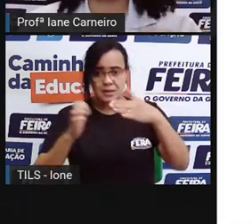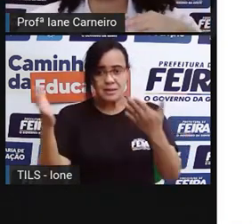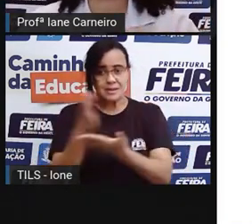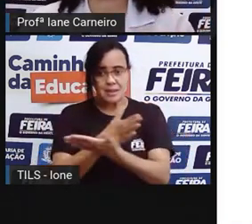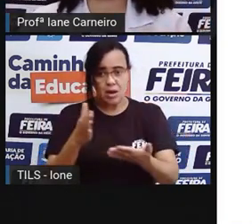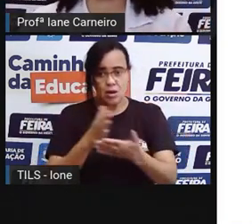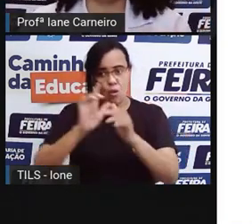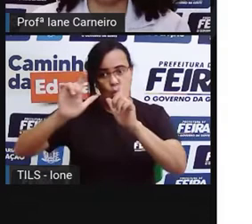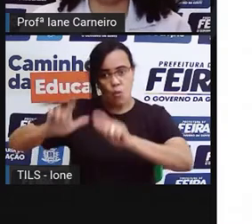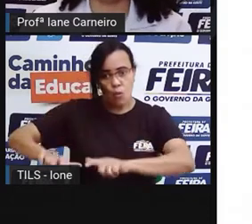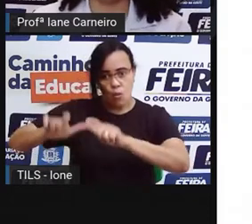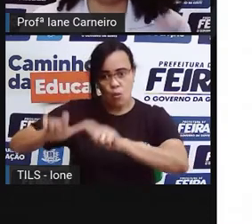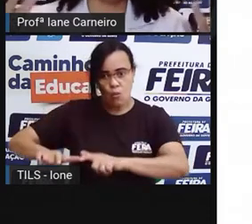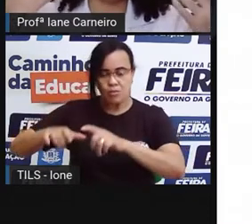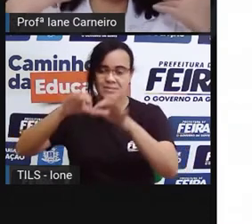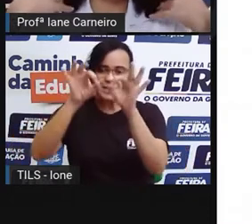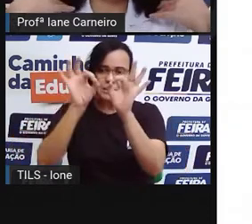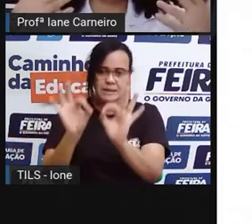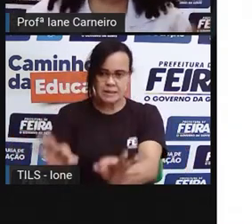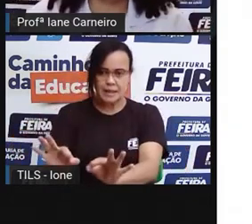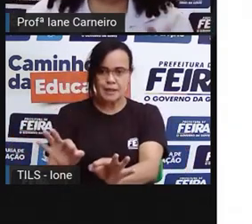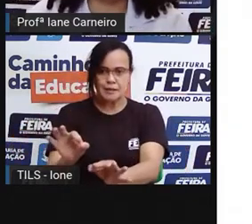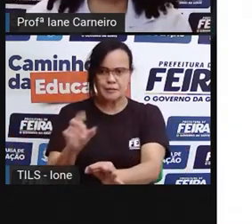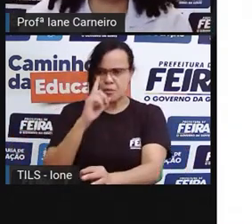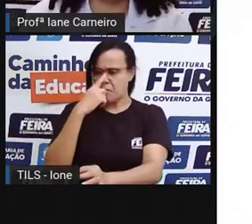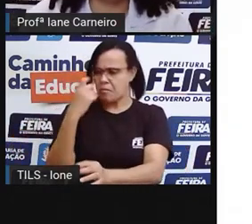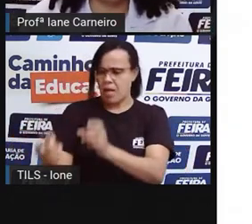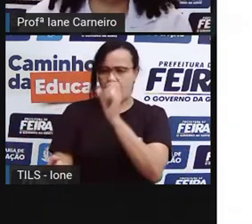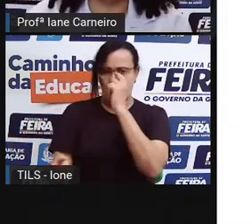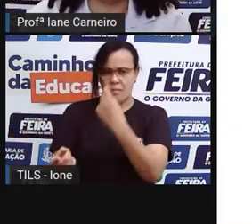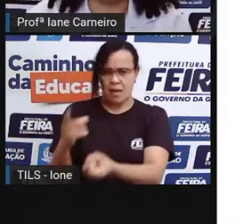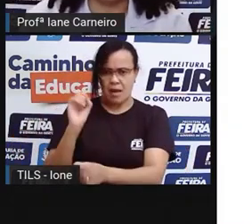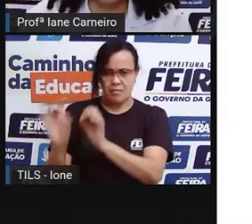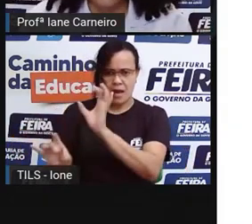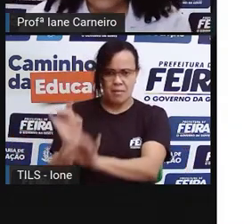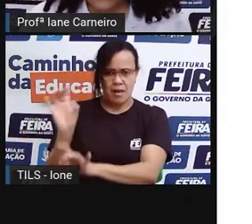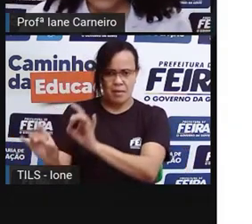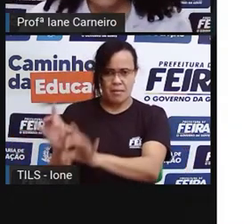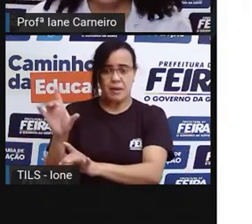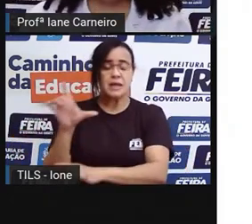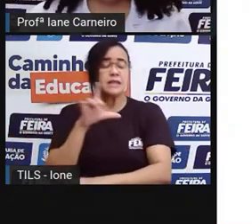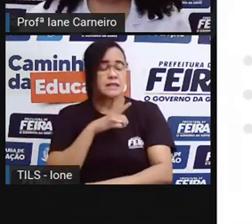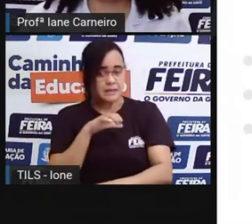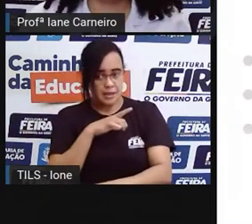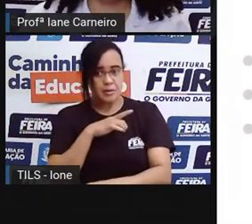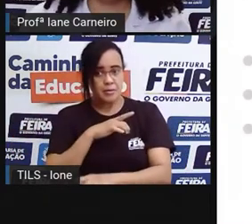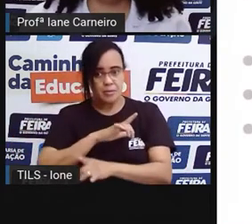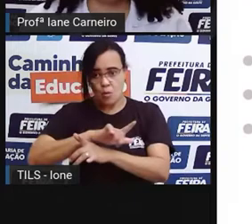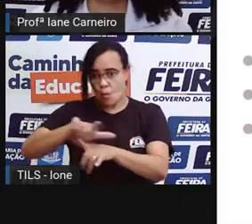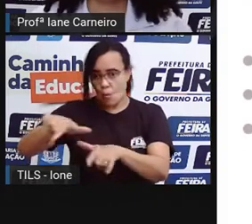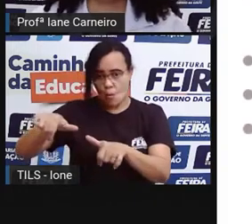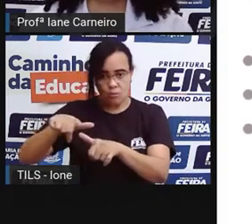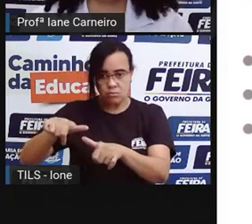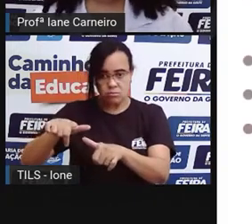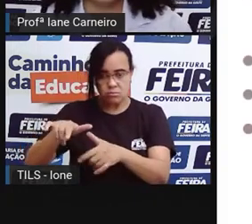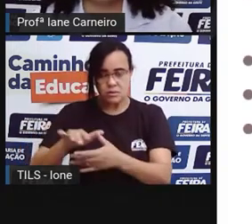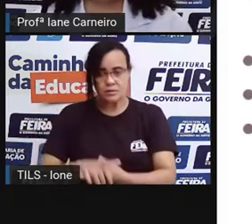para aquelas embalagens, né, coisa que a gente não poderia fazer, tá bom? Então a Pró colocou aqui